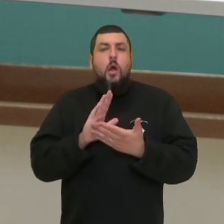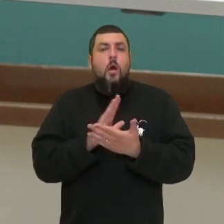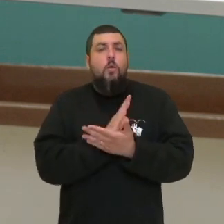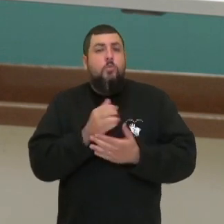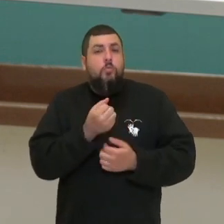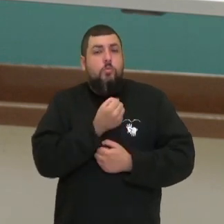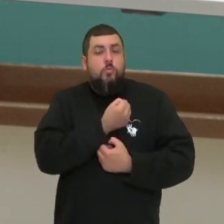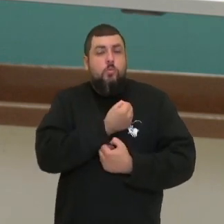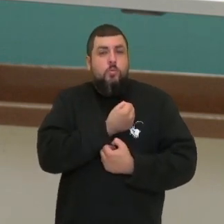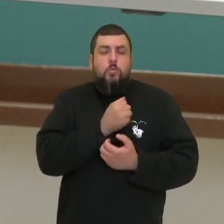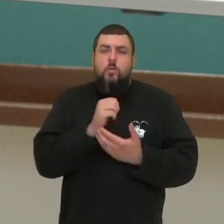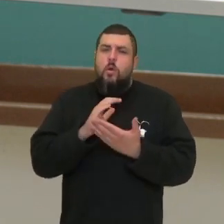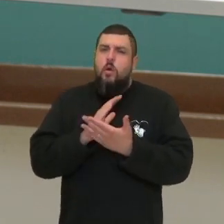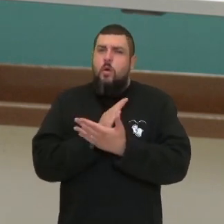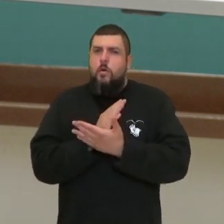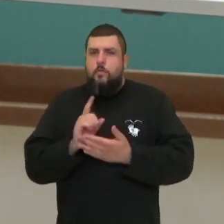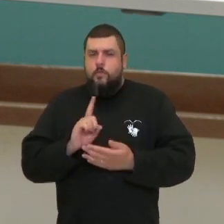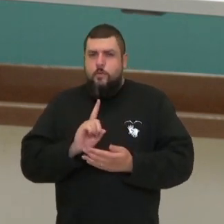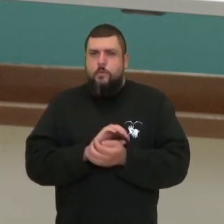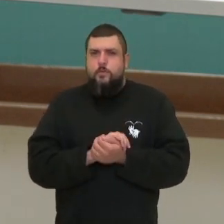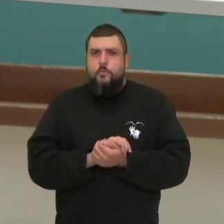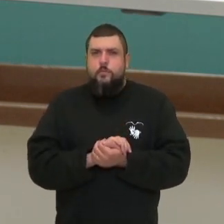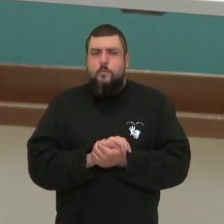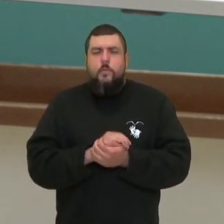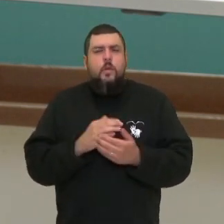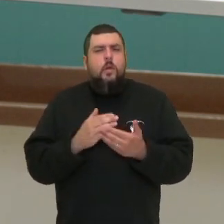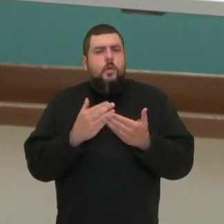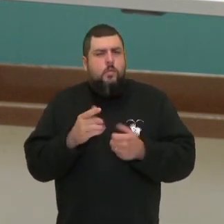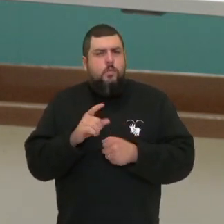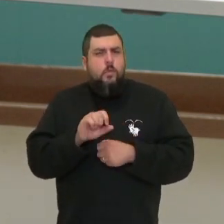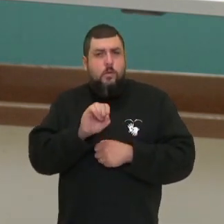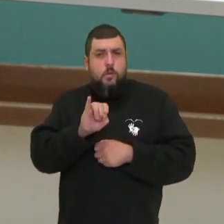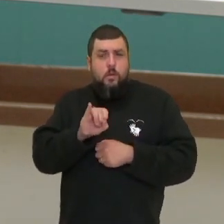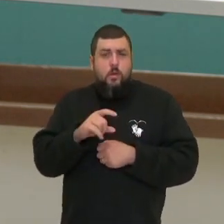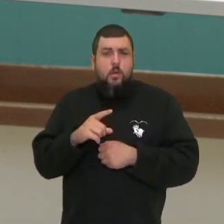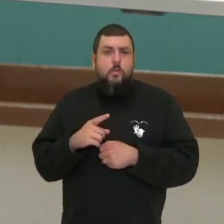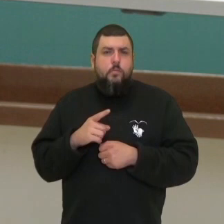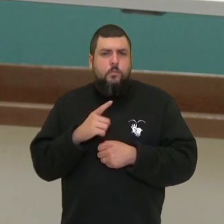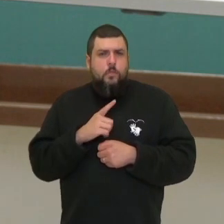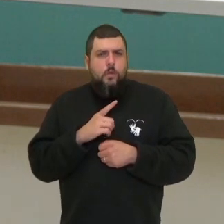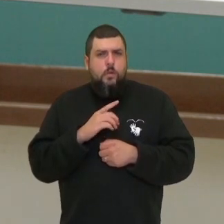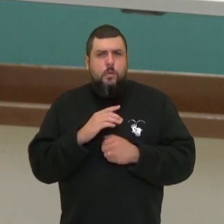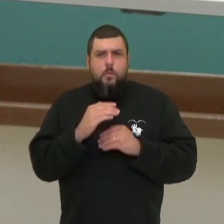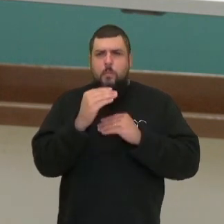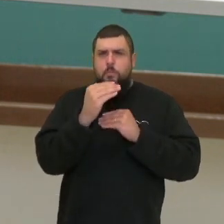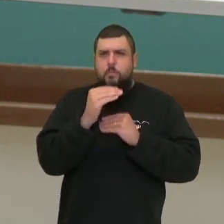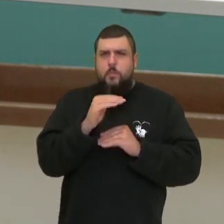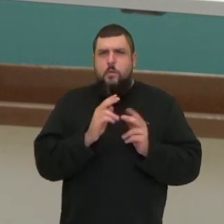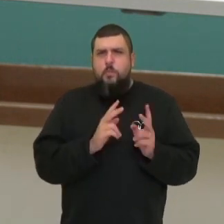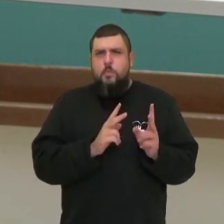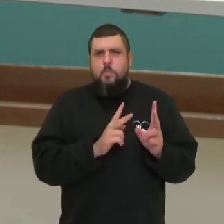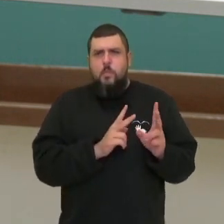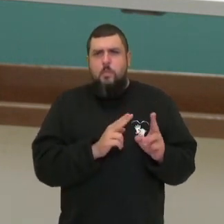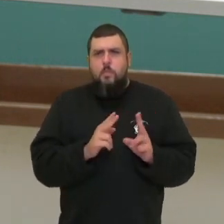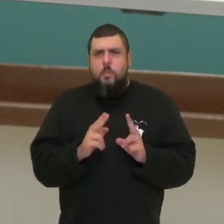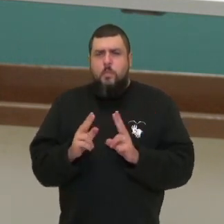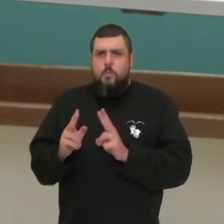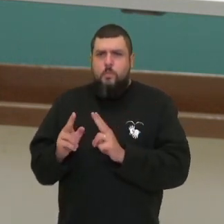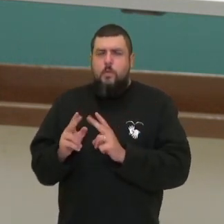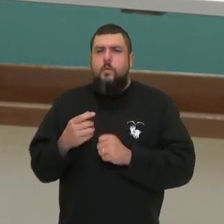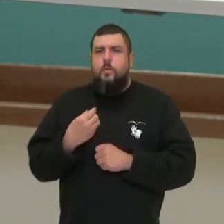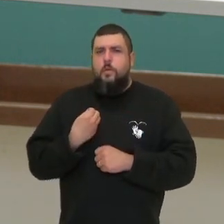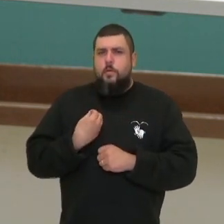outras não, né? Então, tudo que segue um padrão, uma ordem, a gente pode dizer que está em